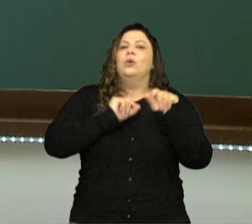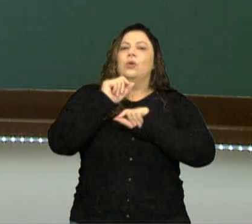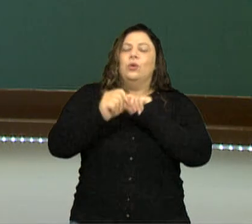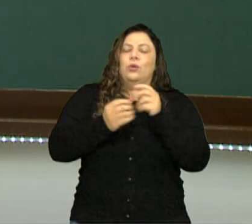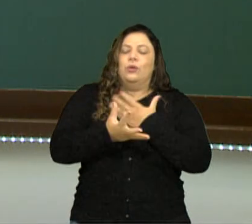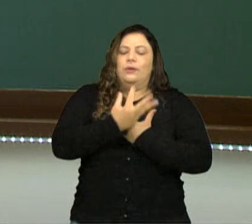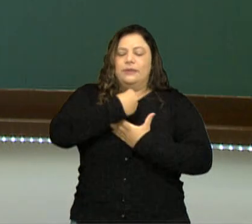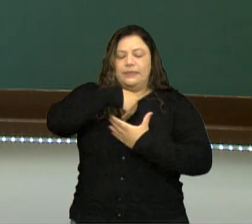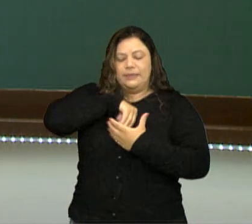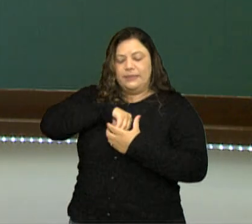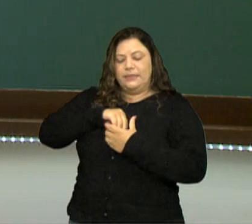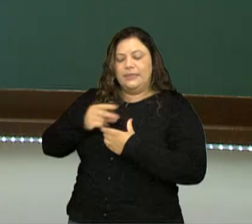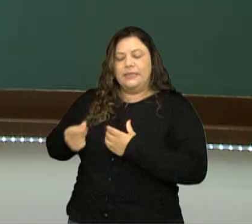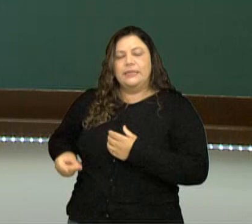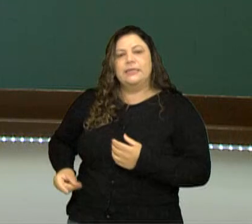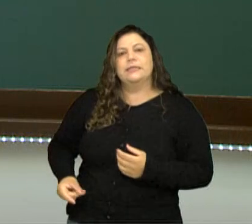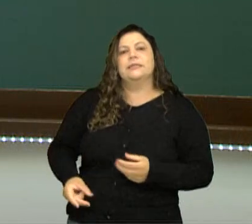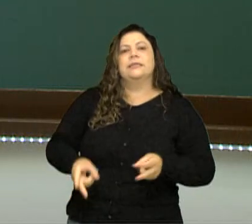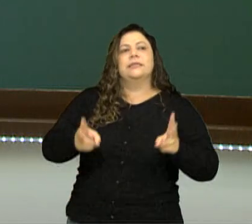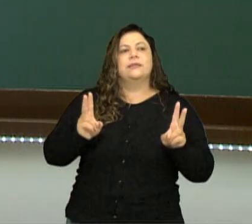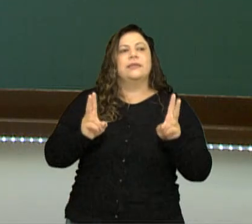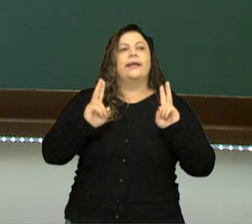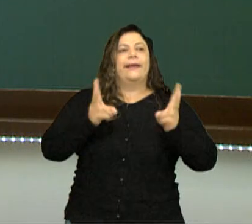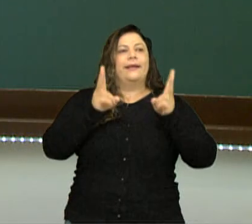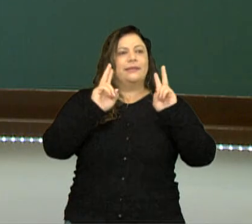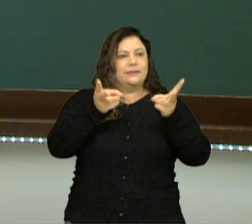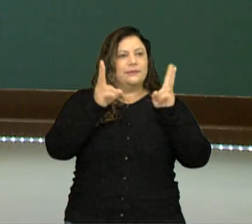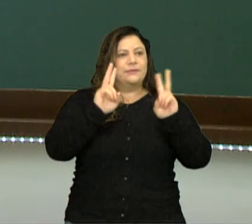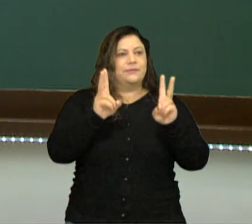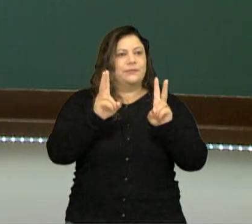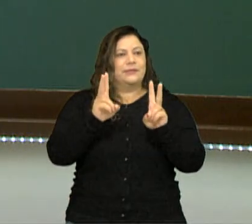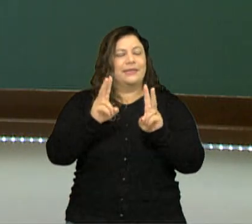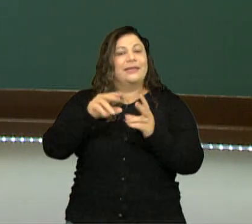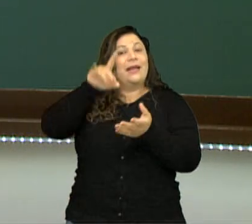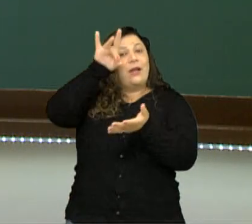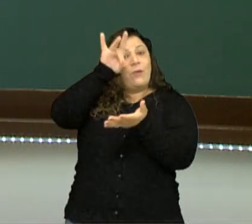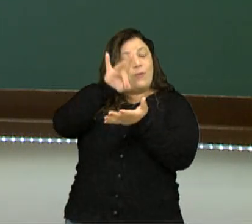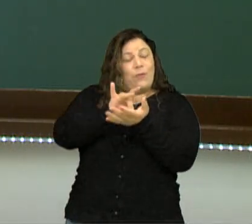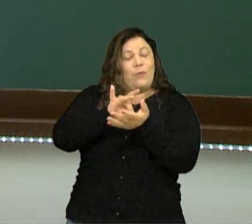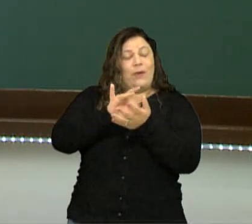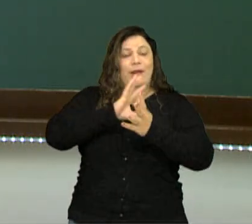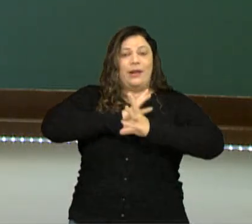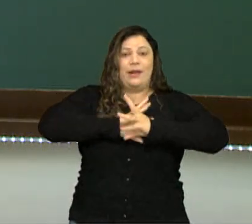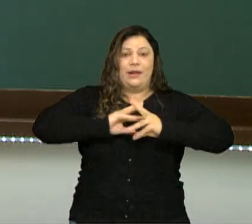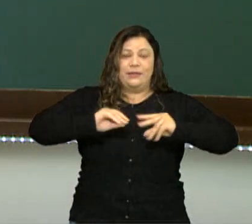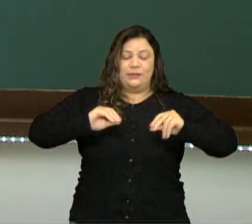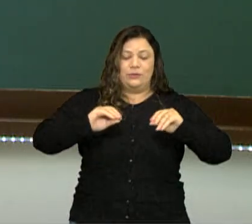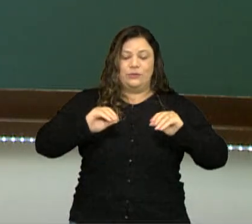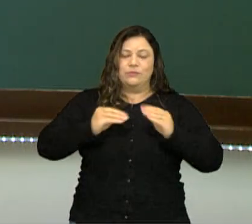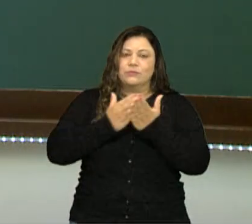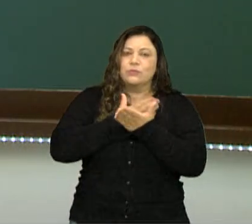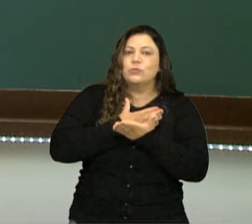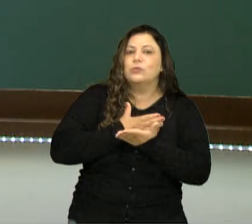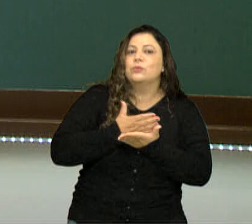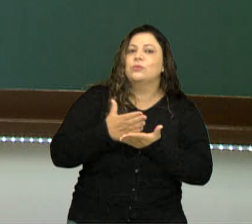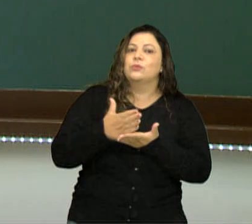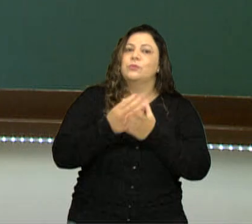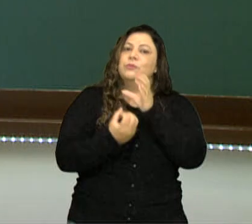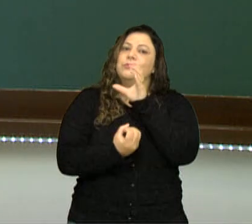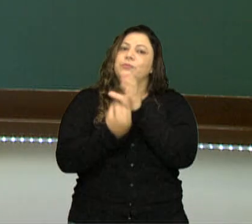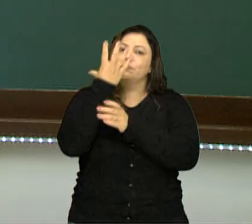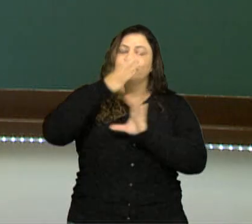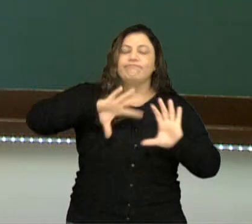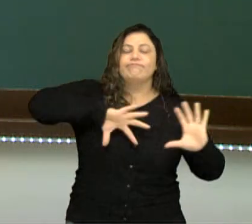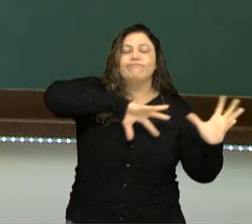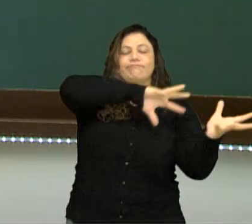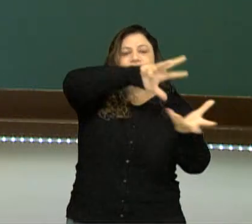e infinita, causadora do real. Então, essa ideia da substância que dá o pontapé inicial para a criação de todas